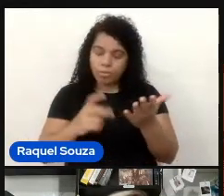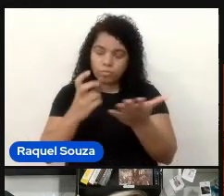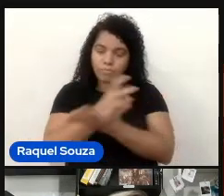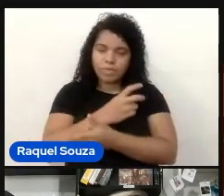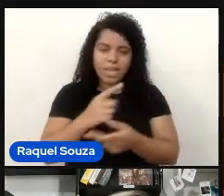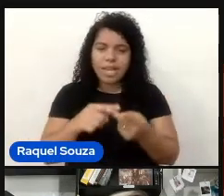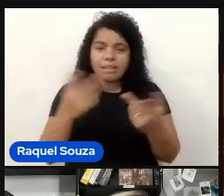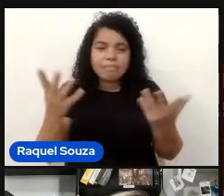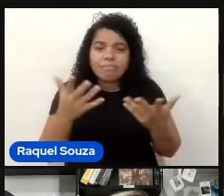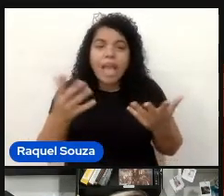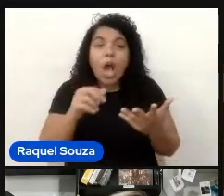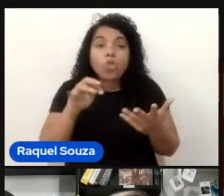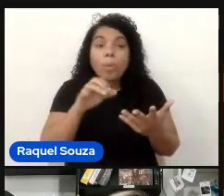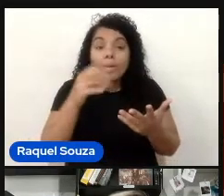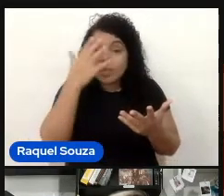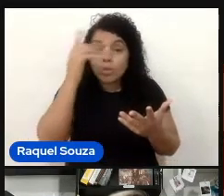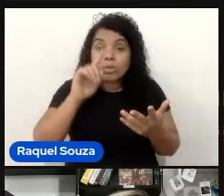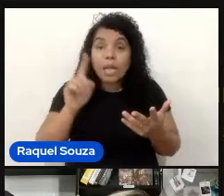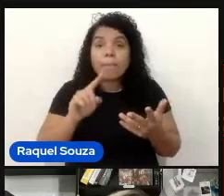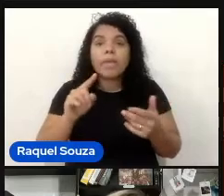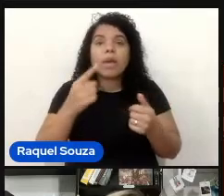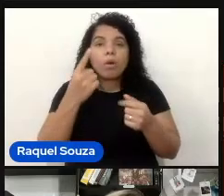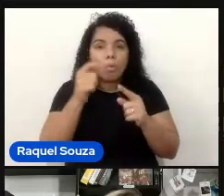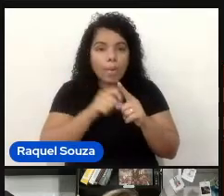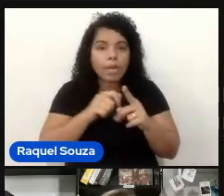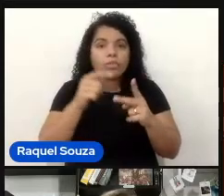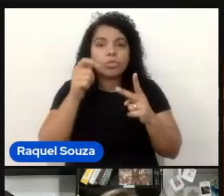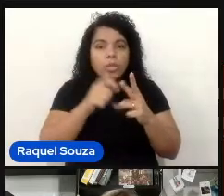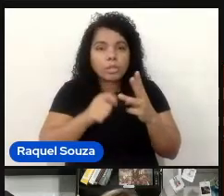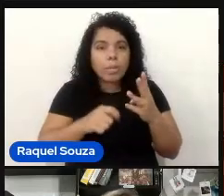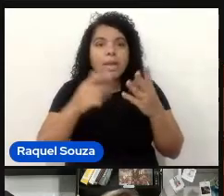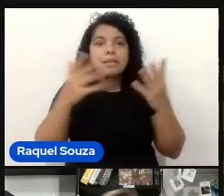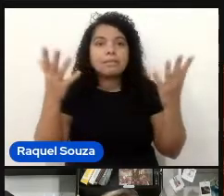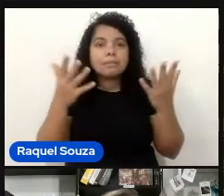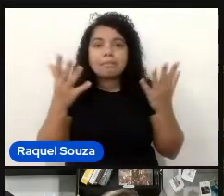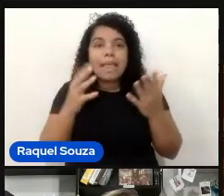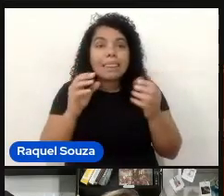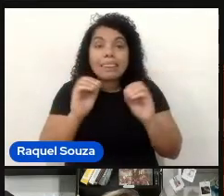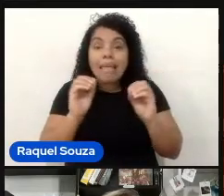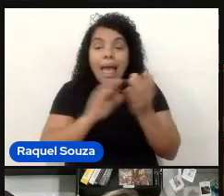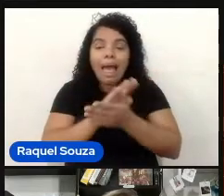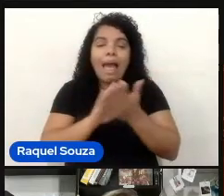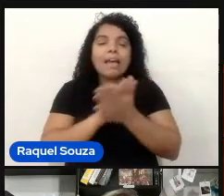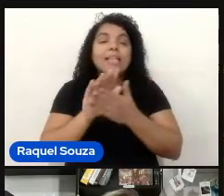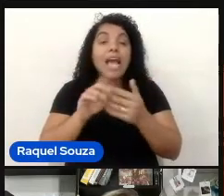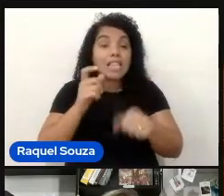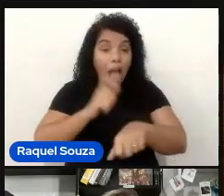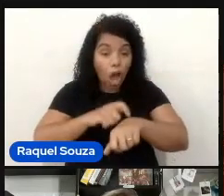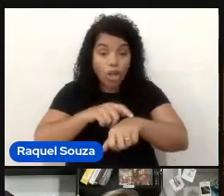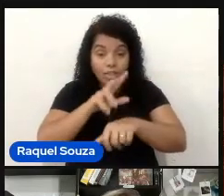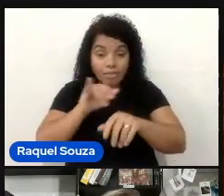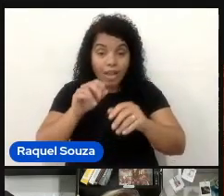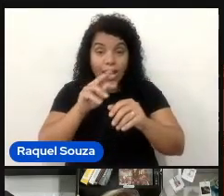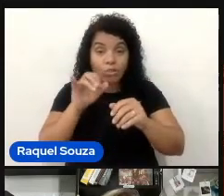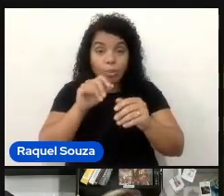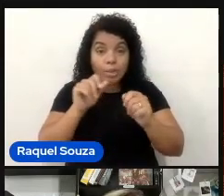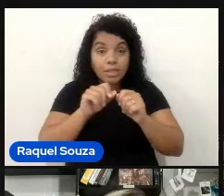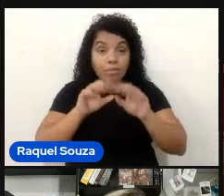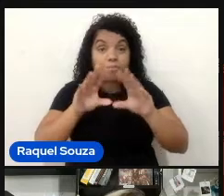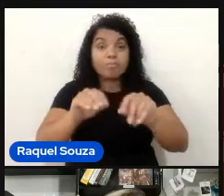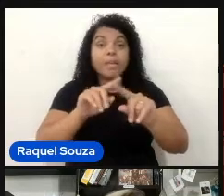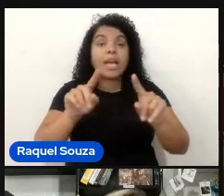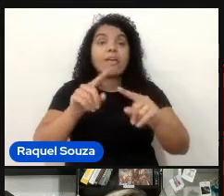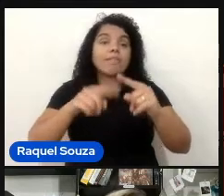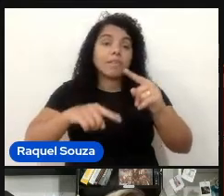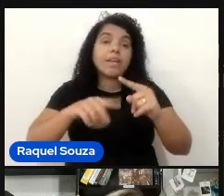que ninguém roda, o que que acontece? Vai rodar? Vai quebrar. Por quê? Porque não teve manutenção, porque ela não ficou executando, e